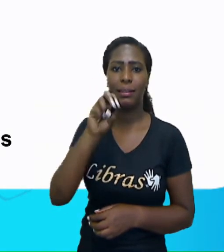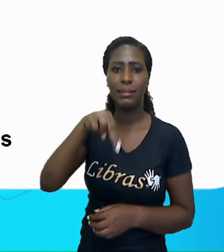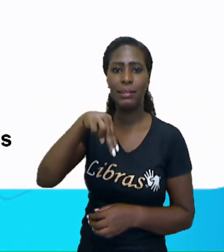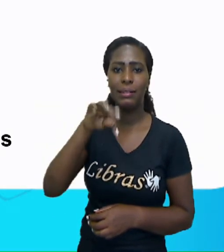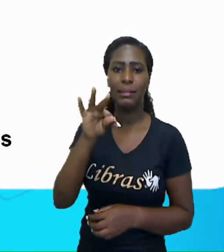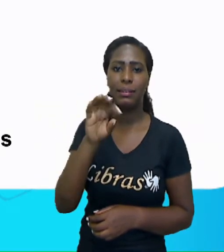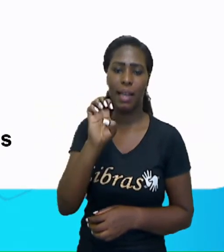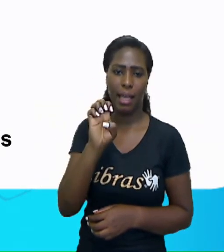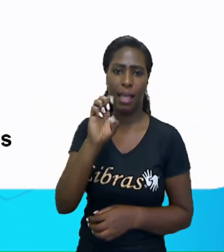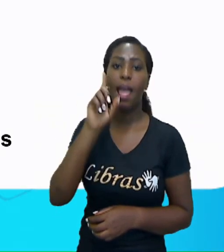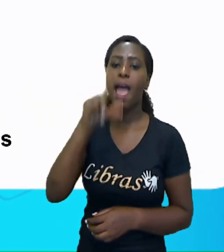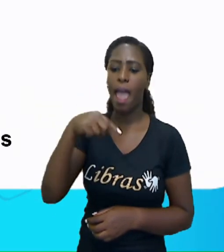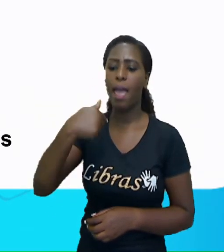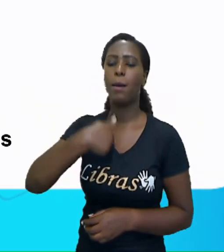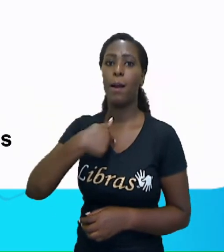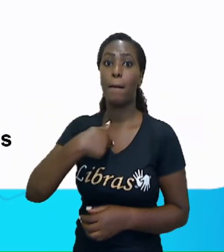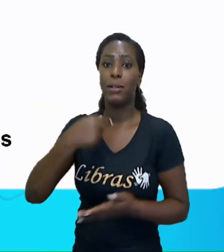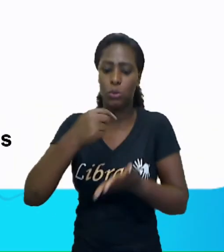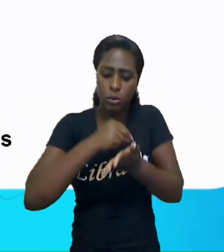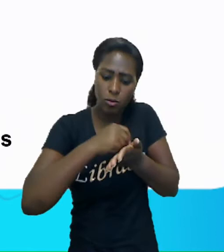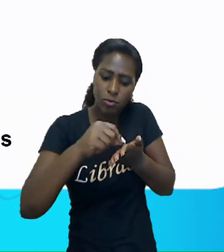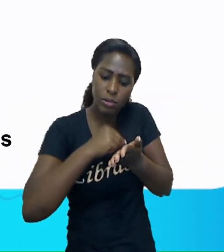dirigir-se a alguém de maneira adequada,